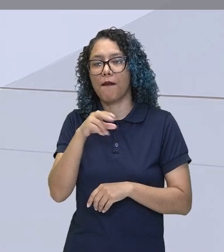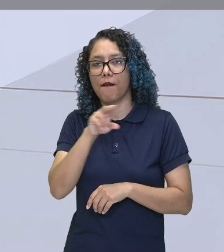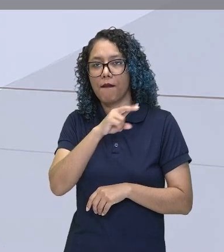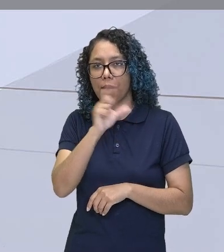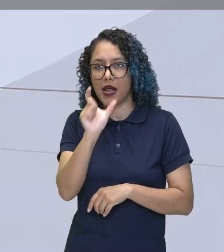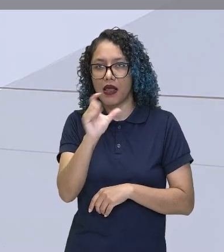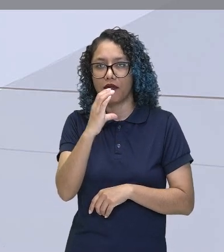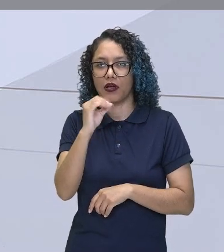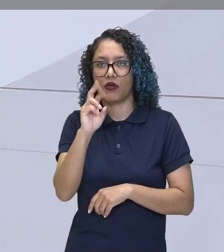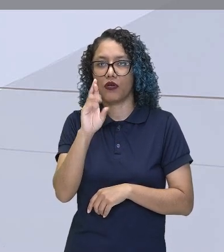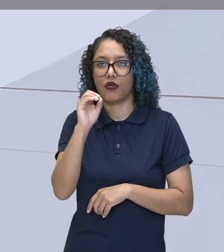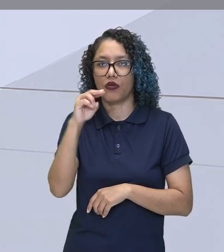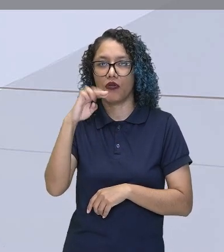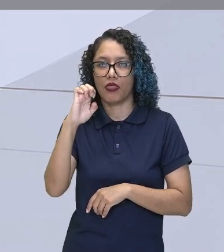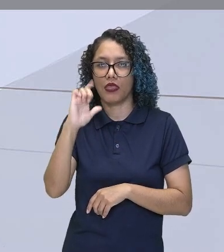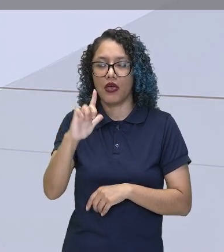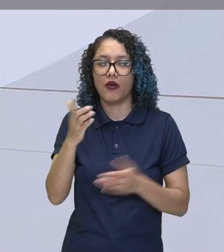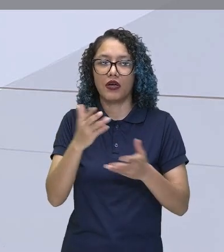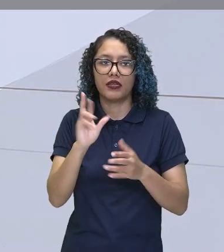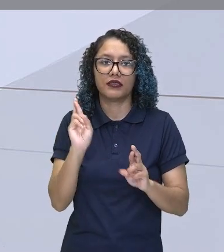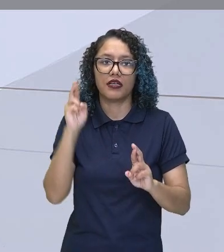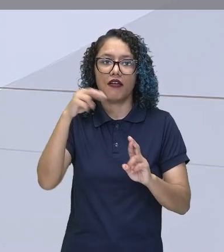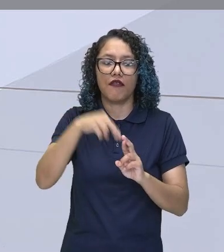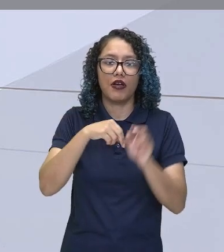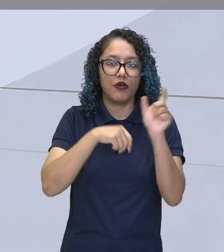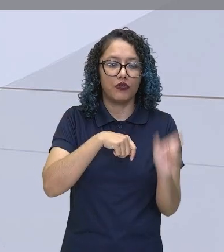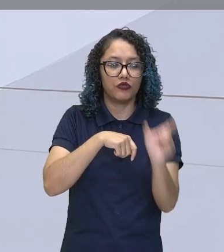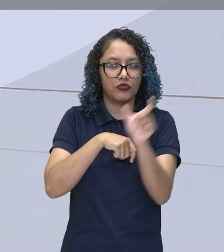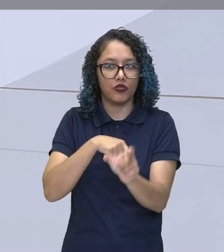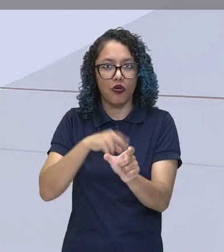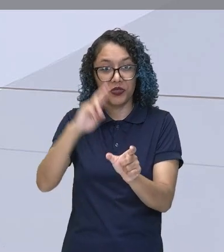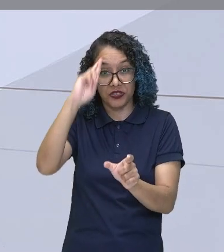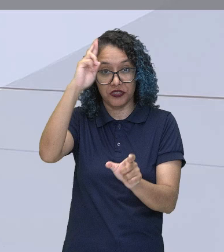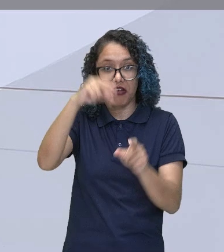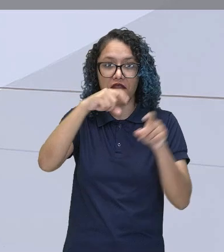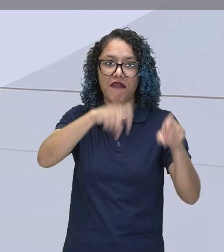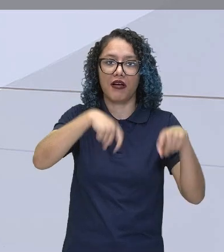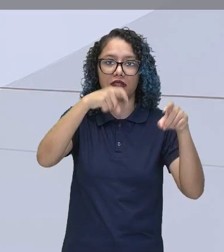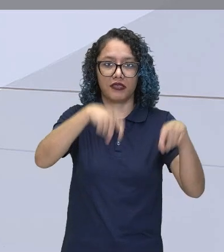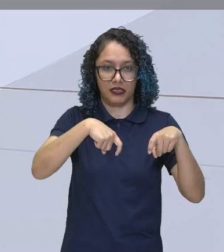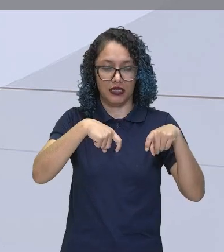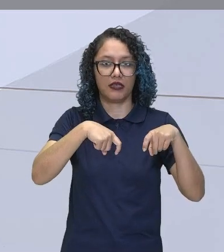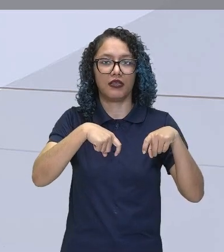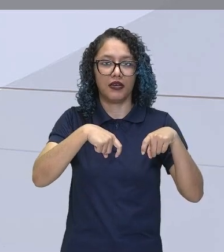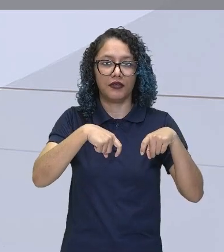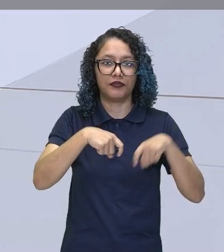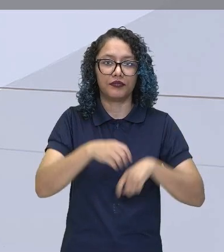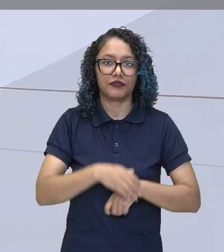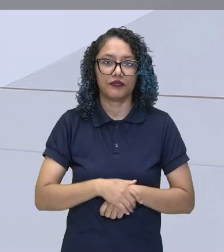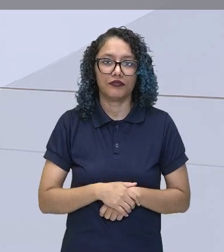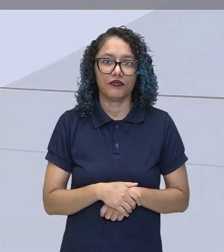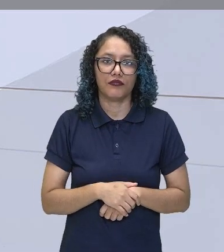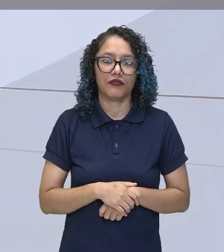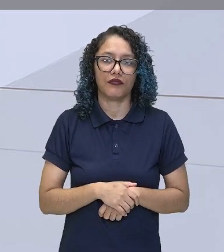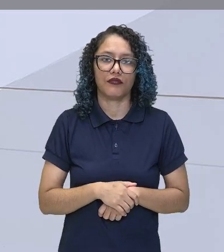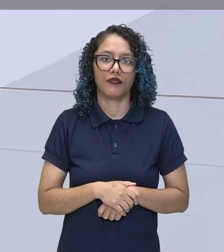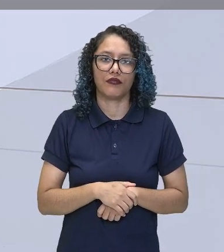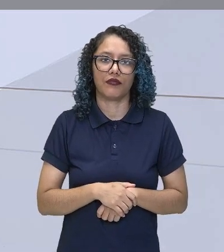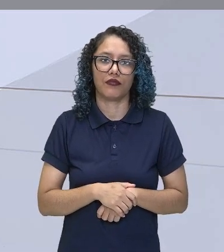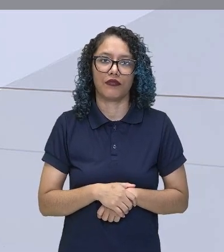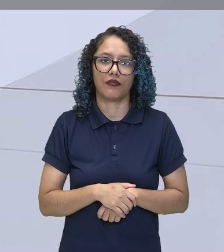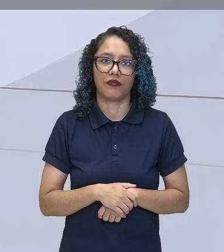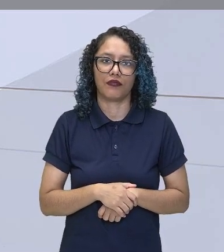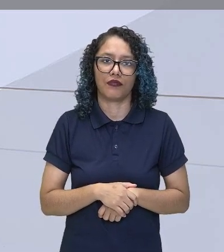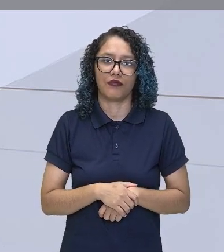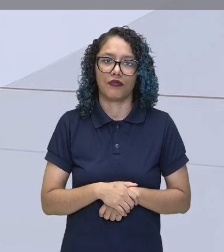pelos sertanejos, né, pelos agricultores e o pessoal dos sertanejos, passou a ser dado a todo e